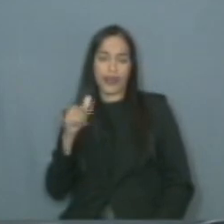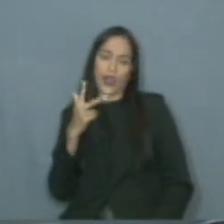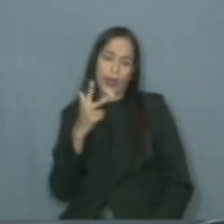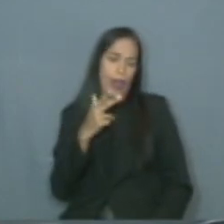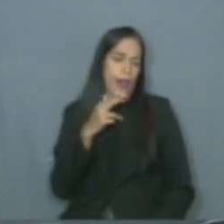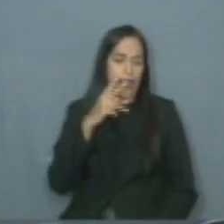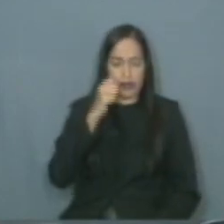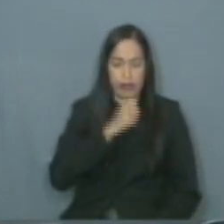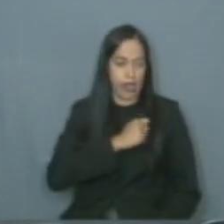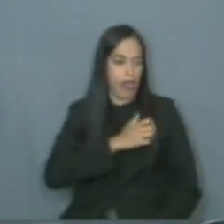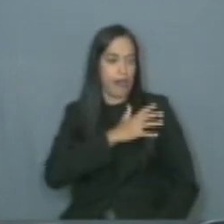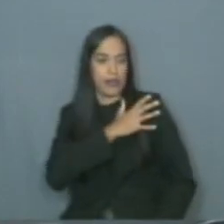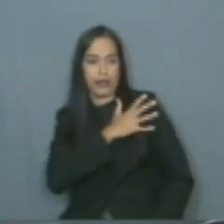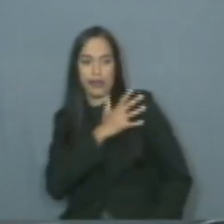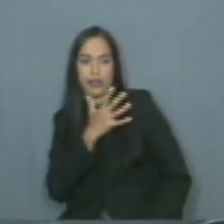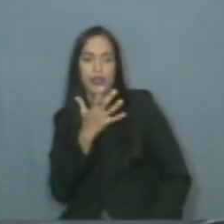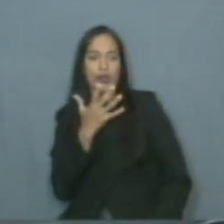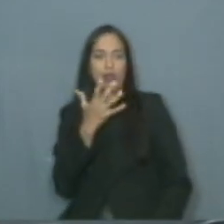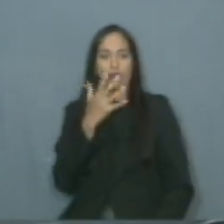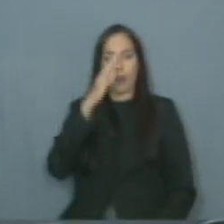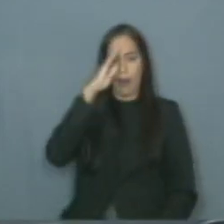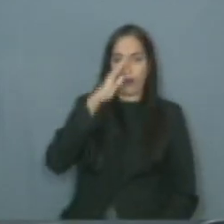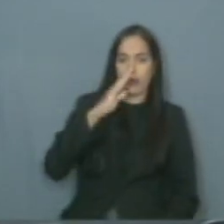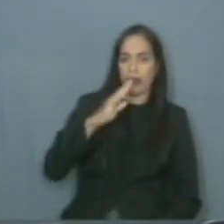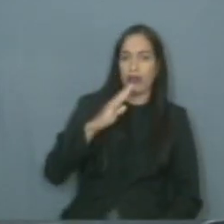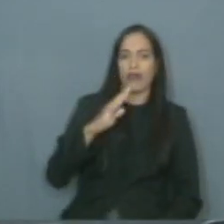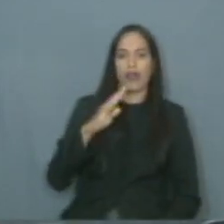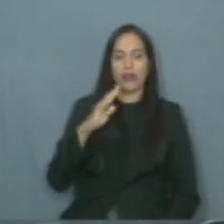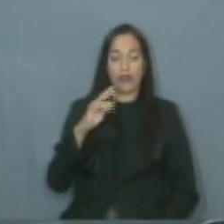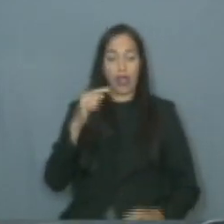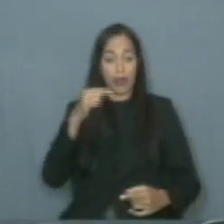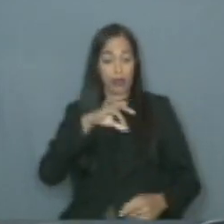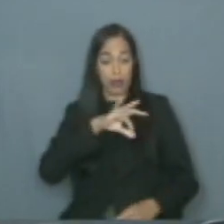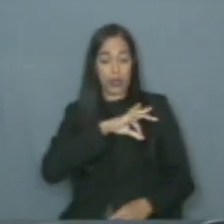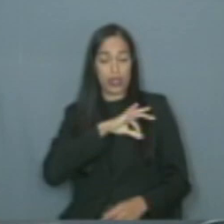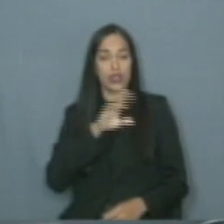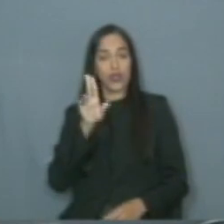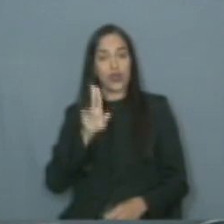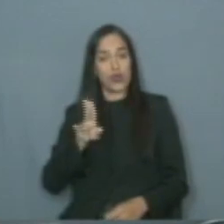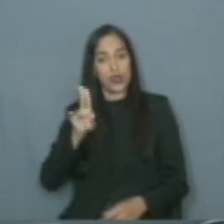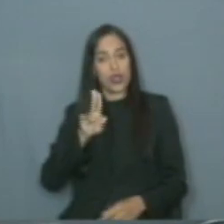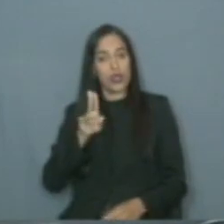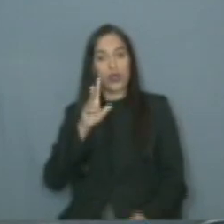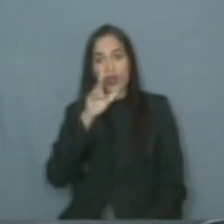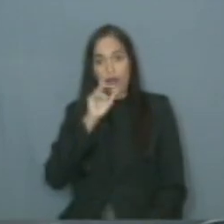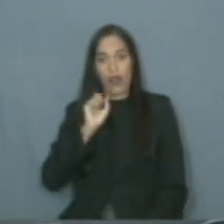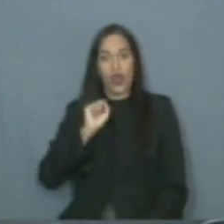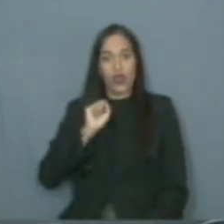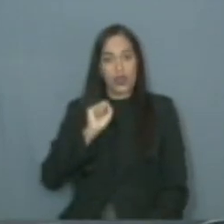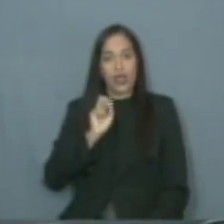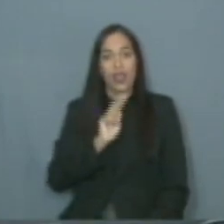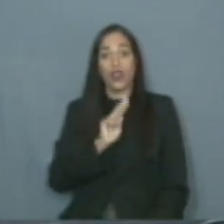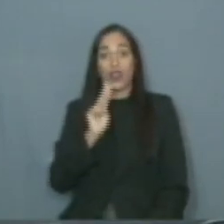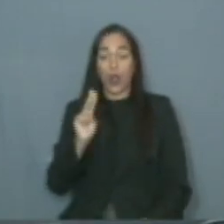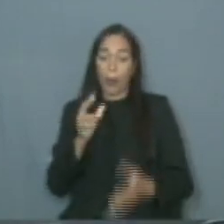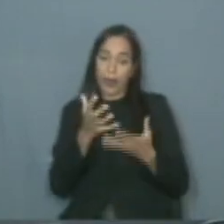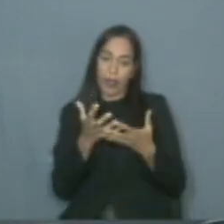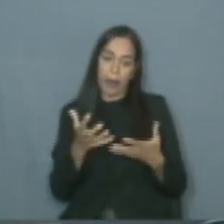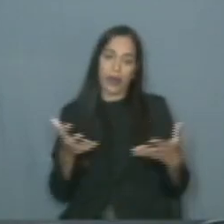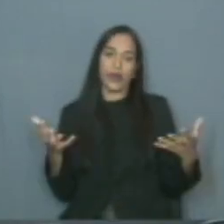a Marinha, a Aeronáutica, assim como as polícias, elas estejam utilizando o uso da força em nome da